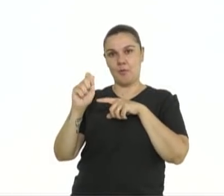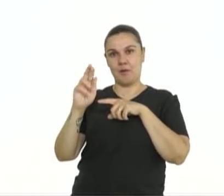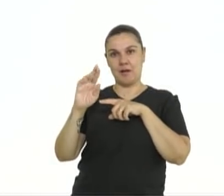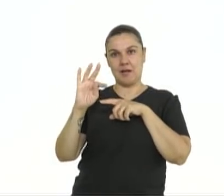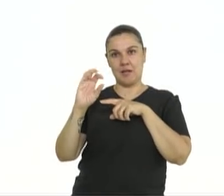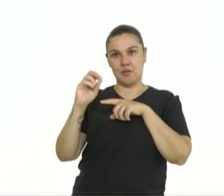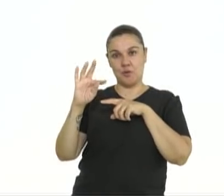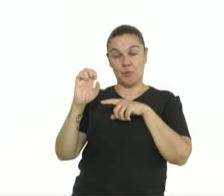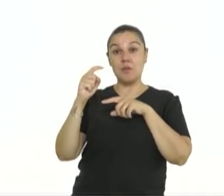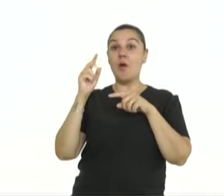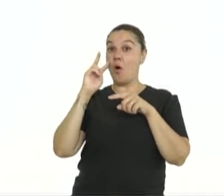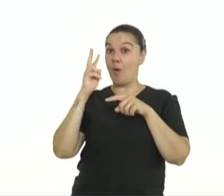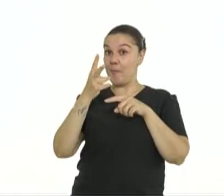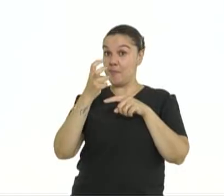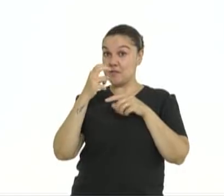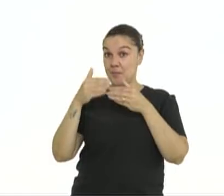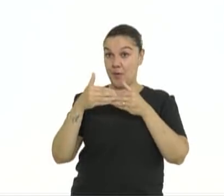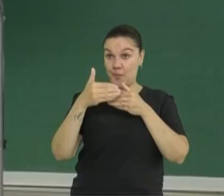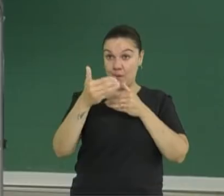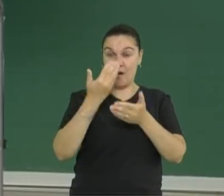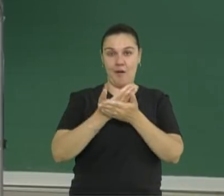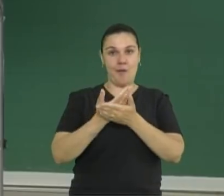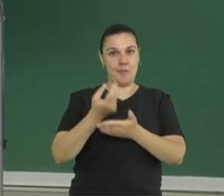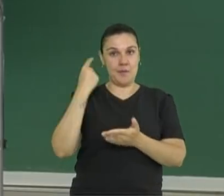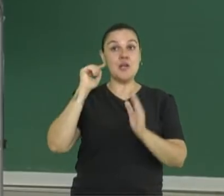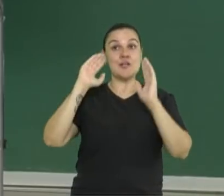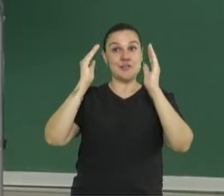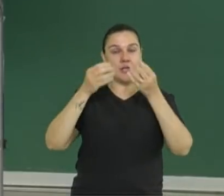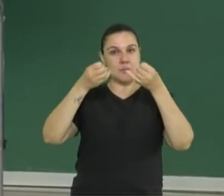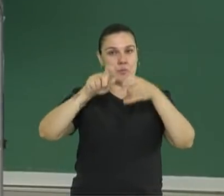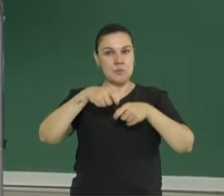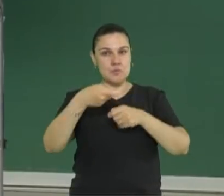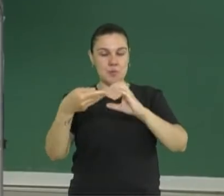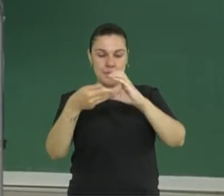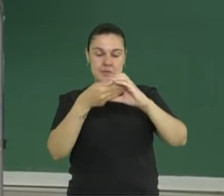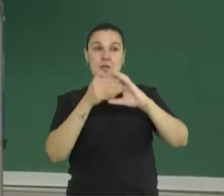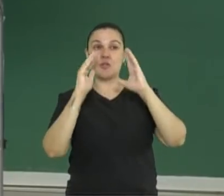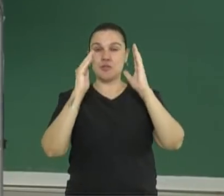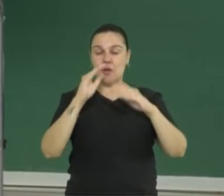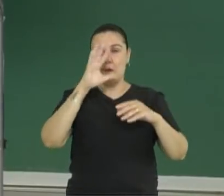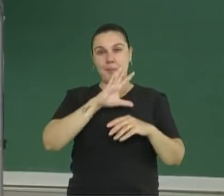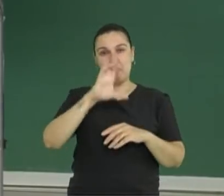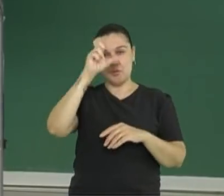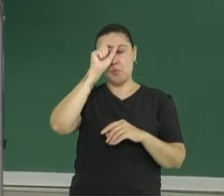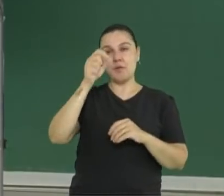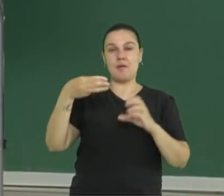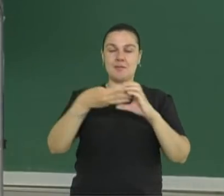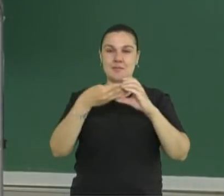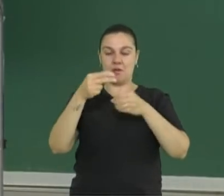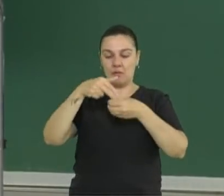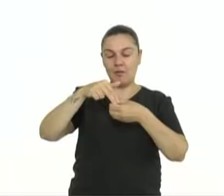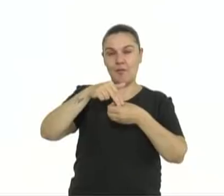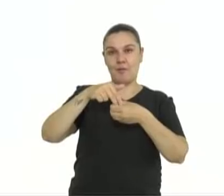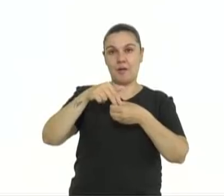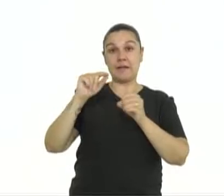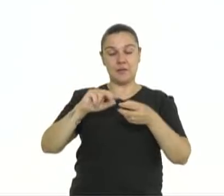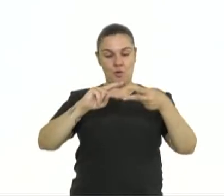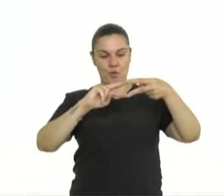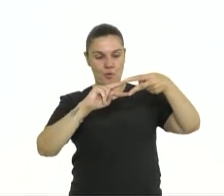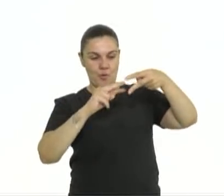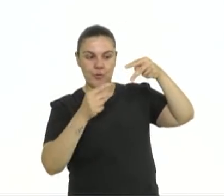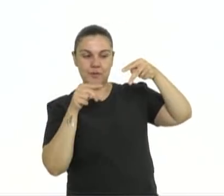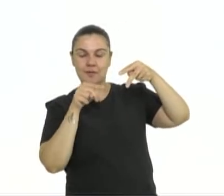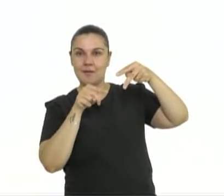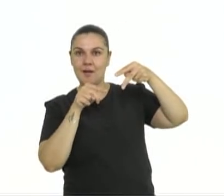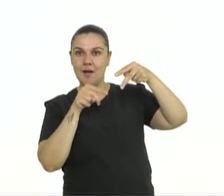que é uma continuidade. Nós já falamos sobre células eucariontes, já aprendemos o que é uma célula eucarionte. O material genético